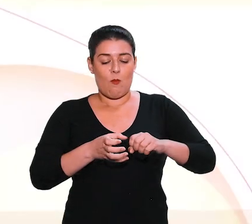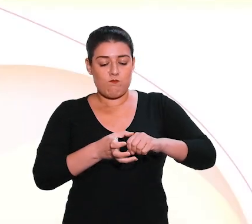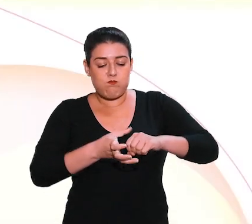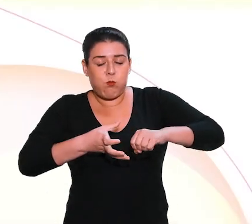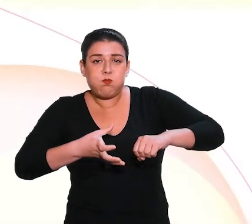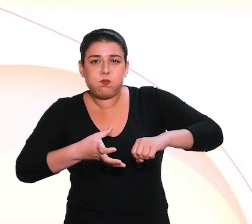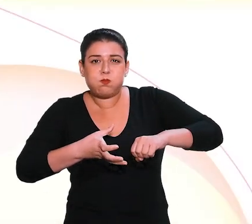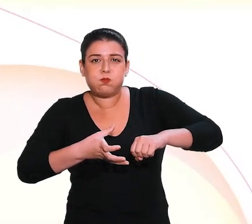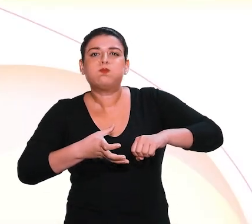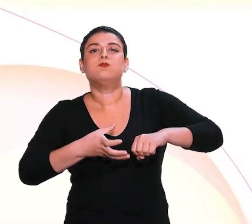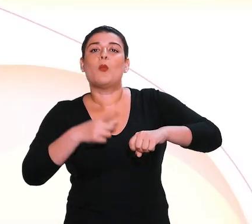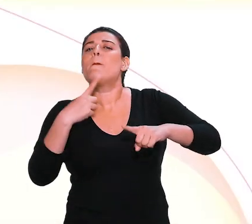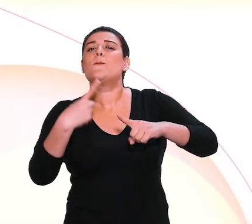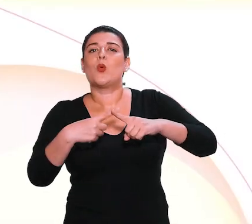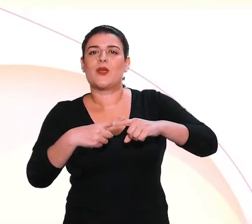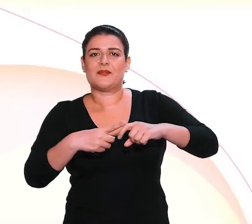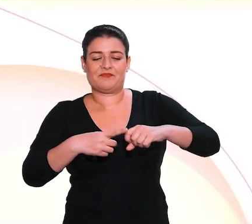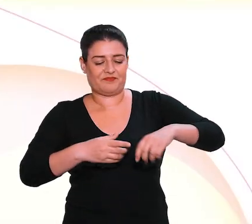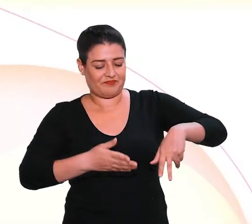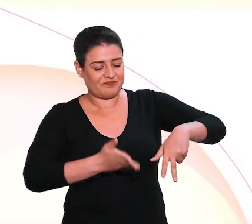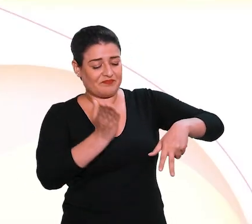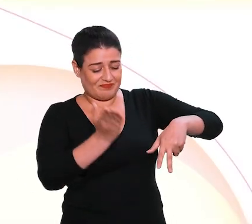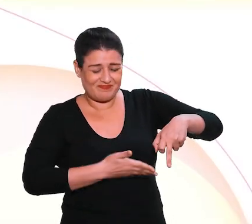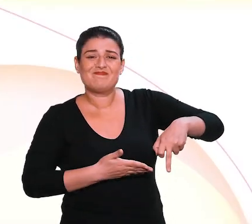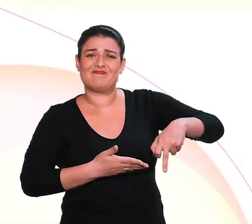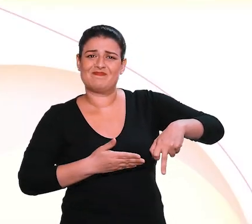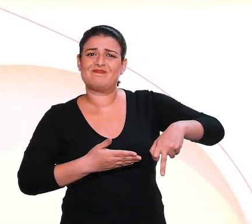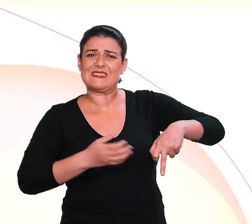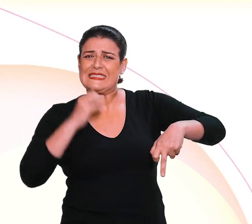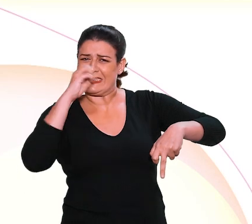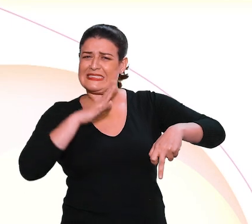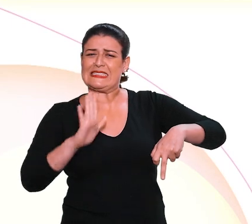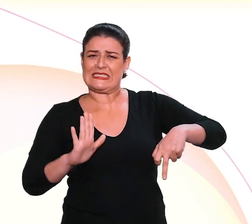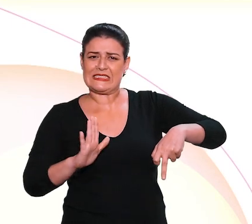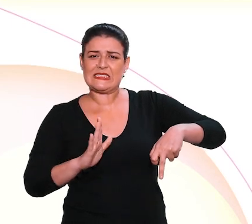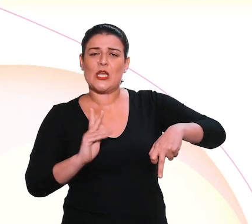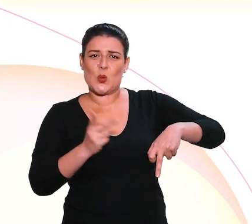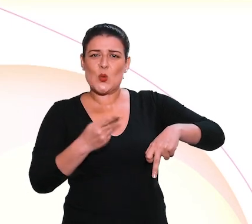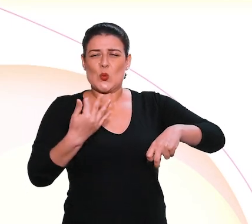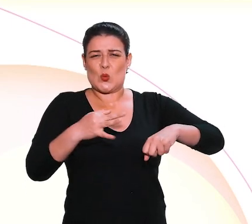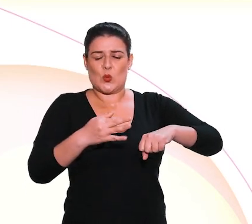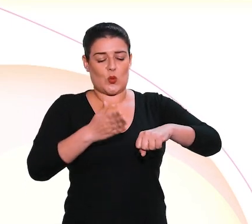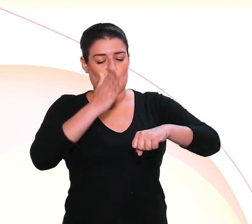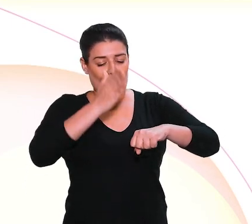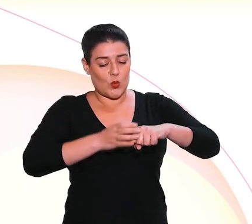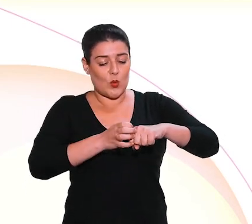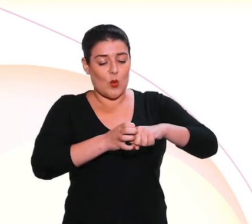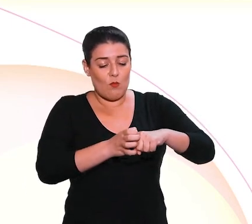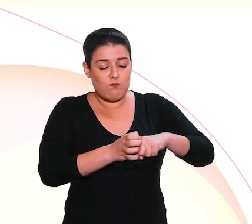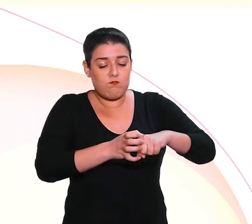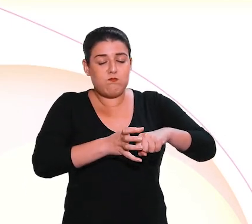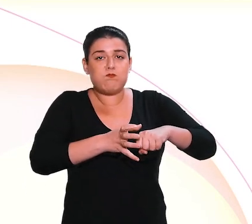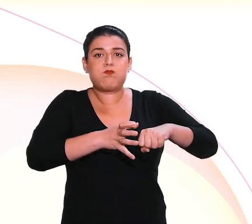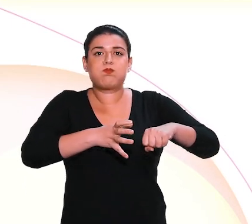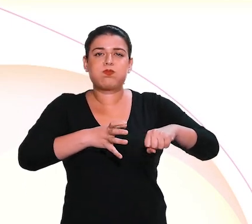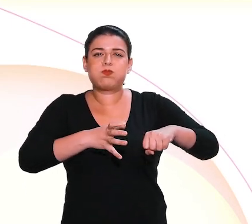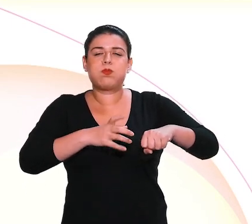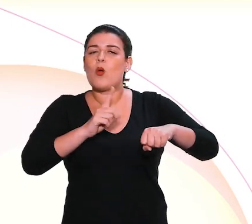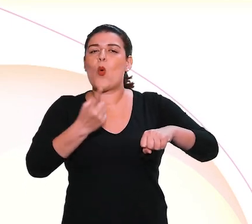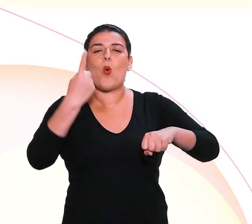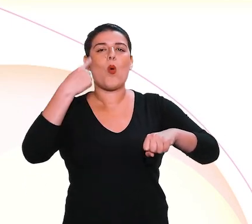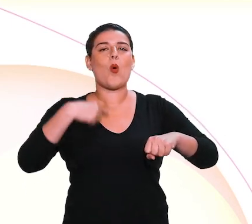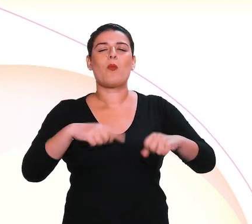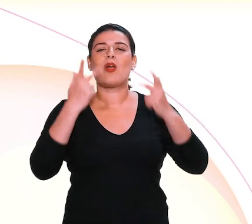porque é uma cirurgia muito agressiva, a cirurgia de amputação, e o edema ele vai acontecer como uma resposta inflamatória